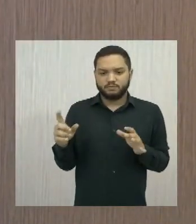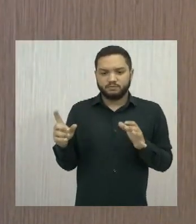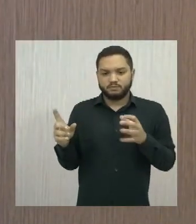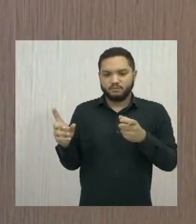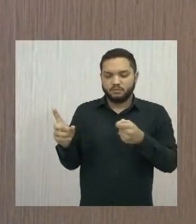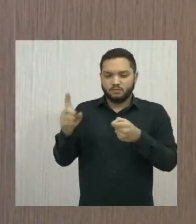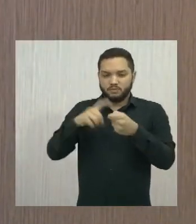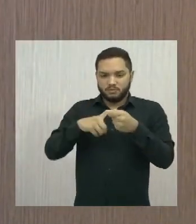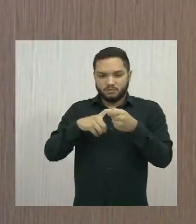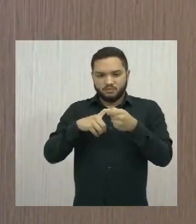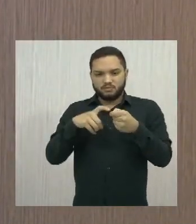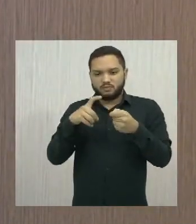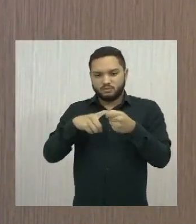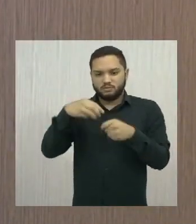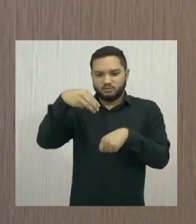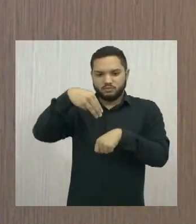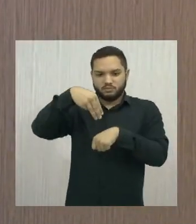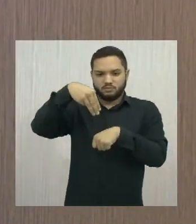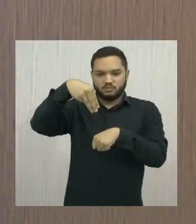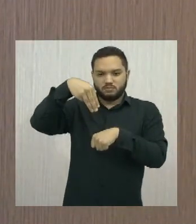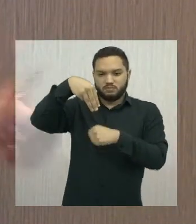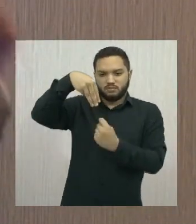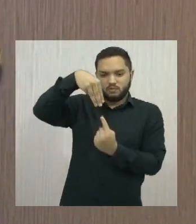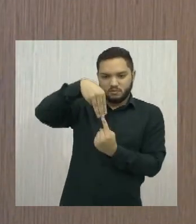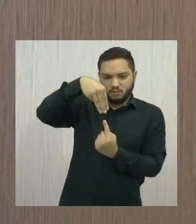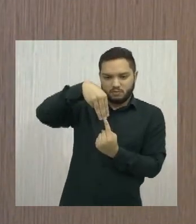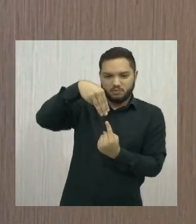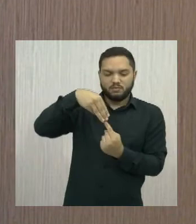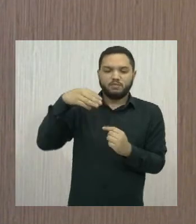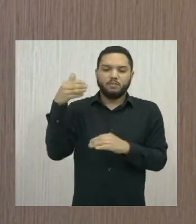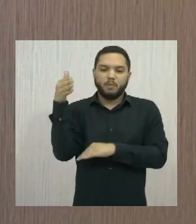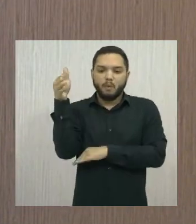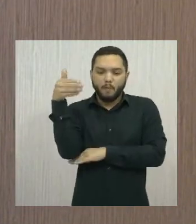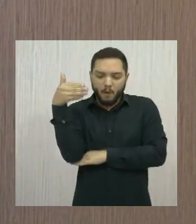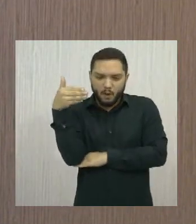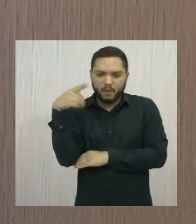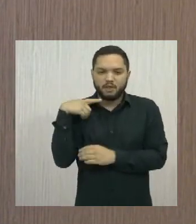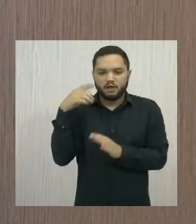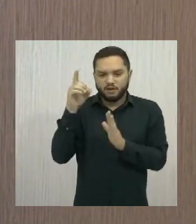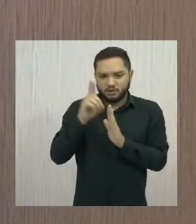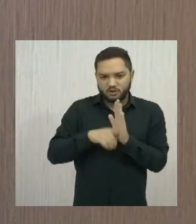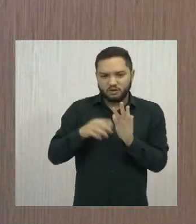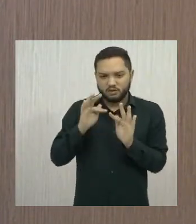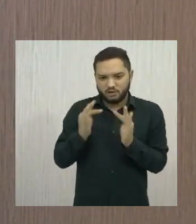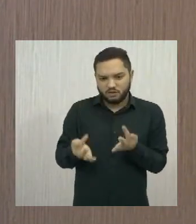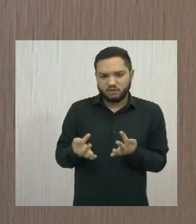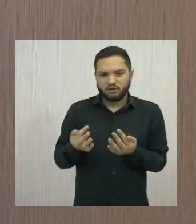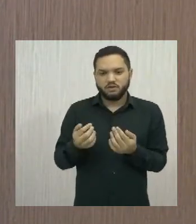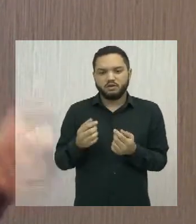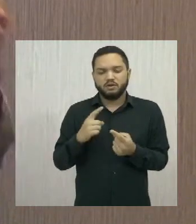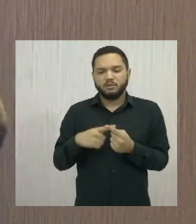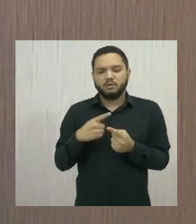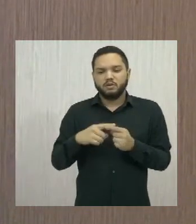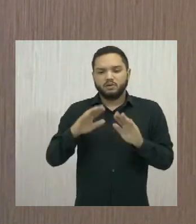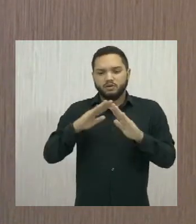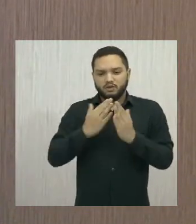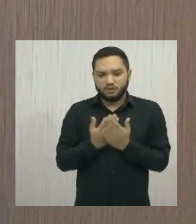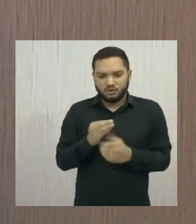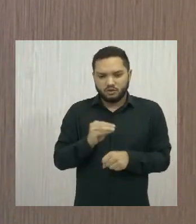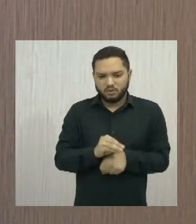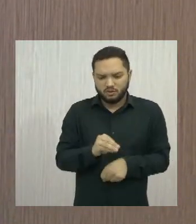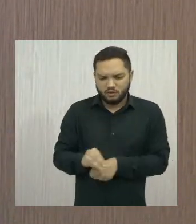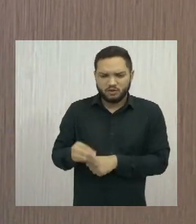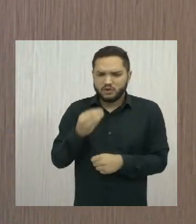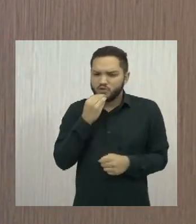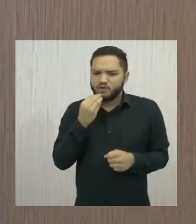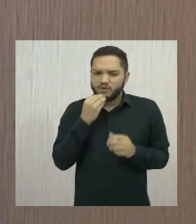tem direito ao Simples, que é o imposto da pequena empresa, se um motel tem direito ao Simples, que é o imposto da pequena empresa, por que uma creche não tem direito ao